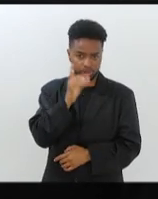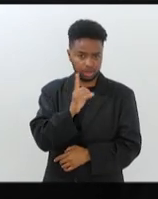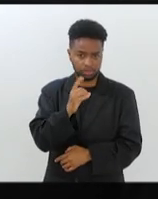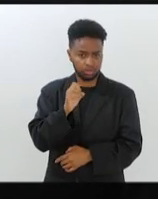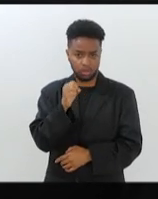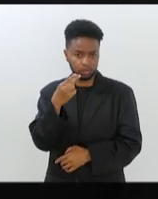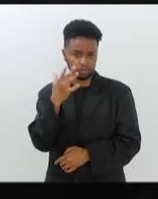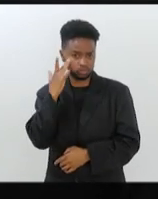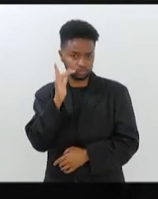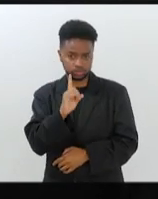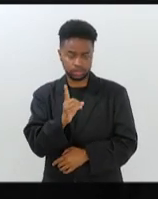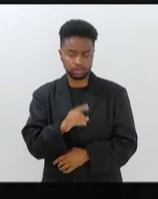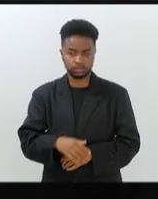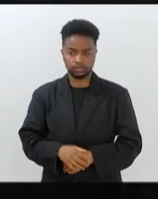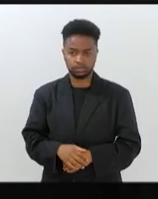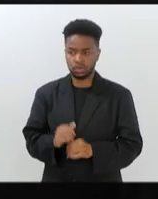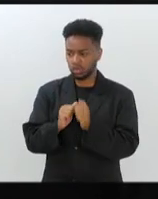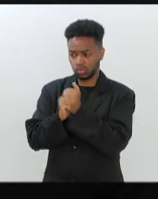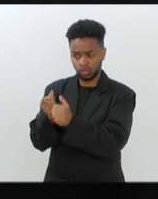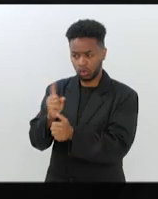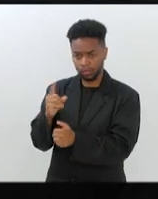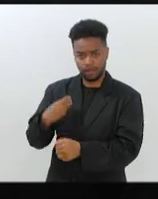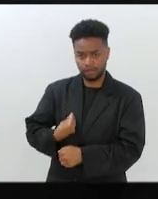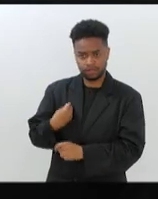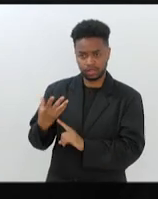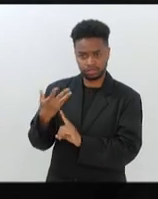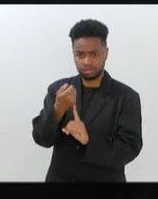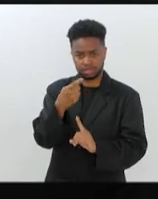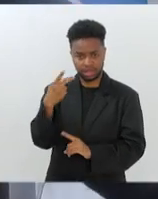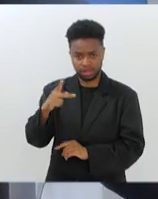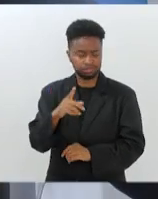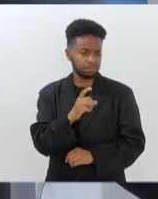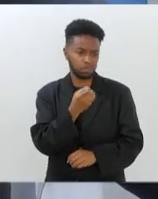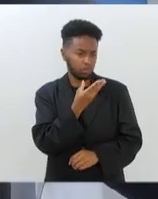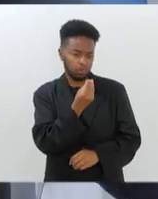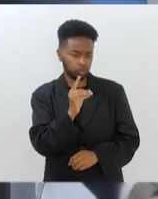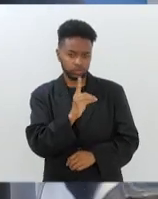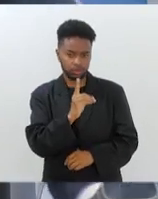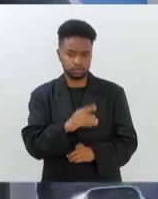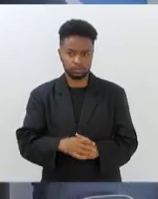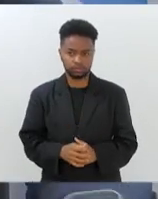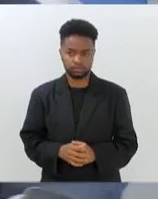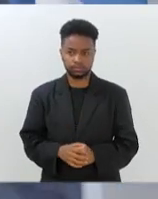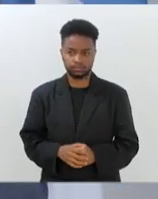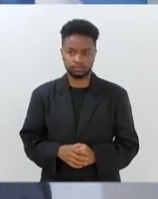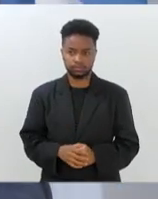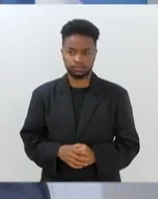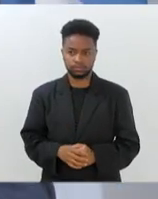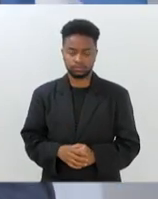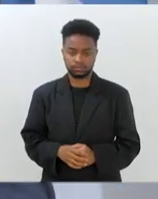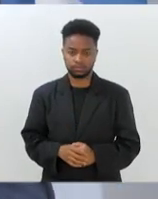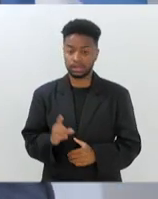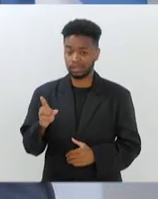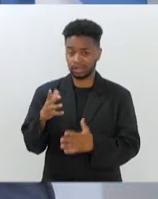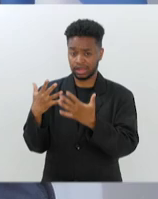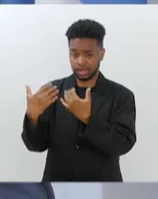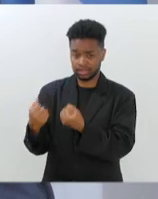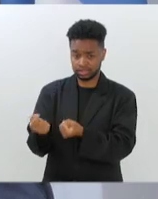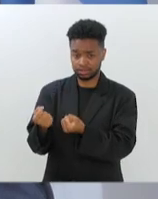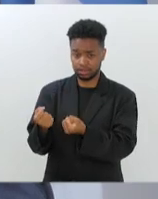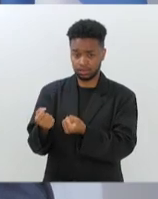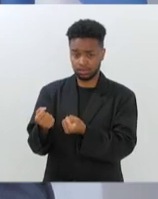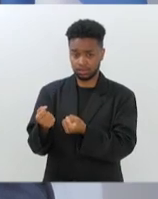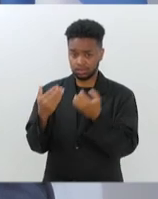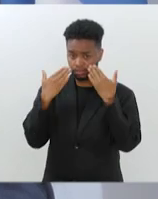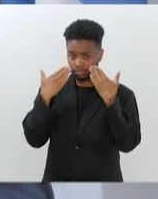a senhora não acompanha a vida artística da sua filhado não muito não ela recebeu por por essa apresentação